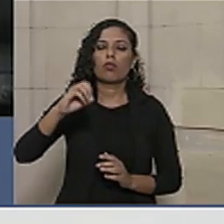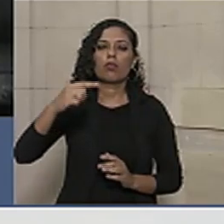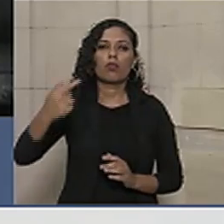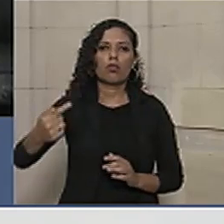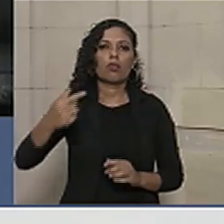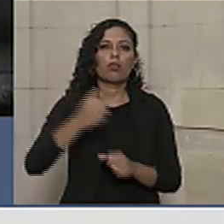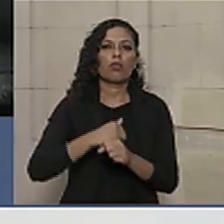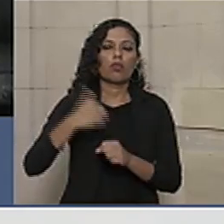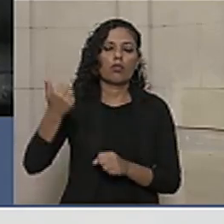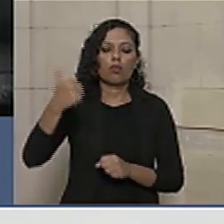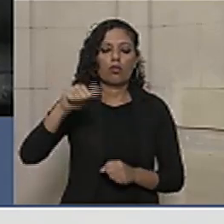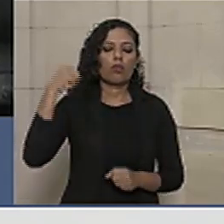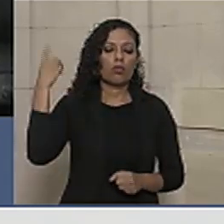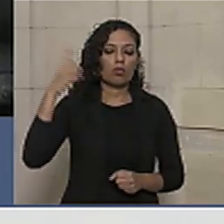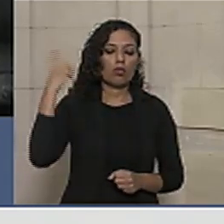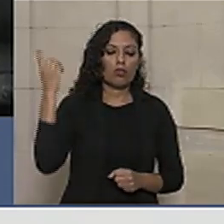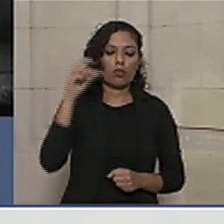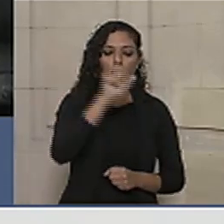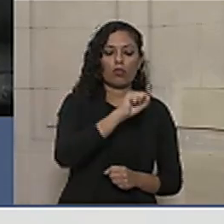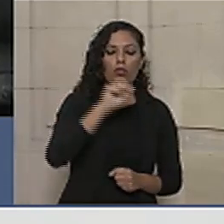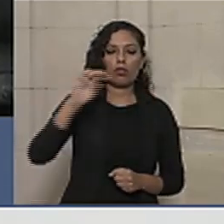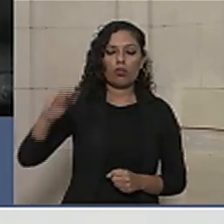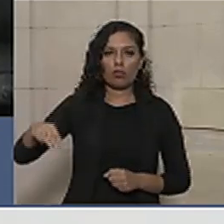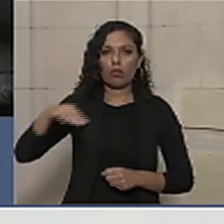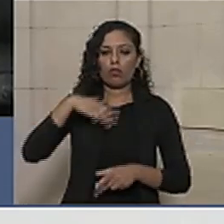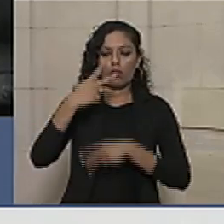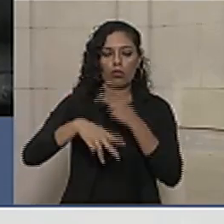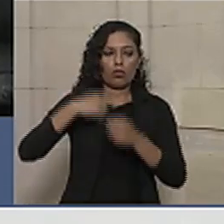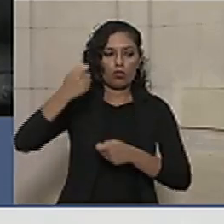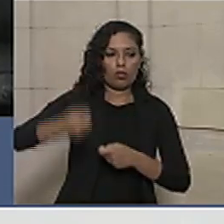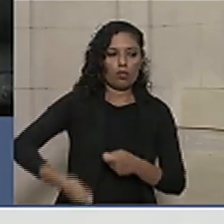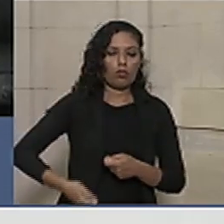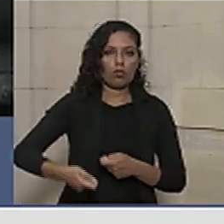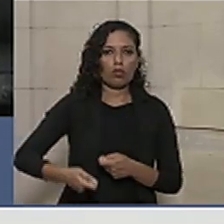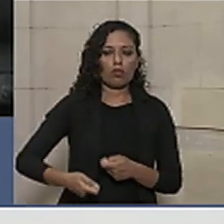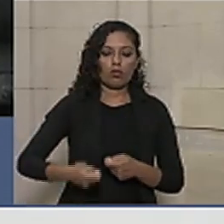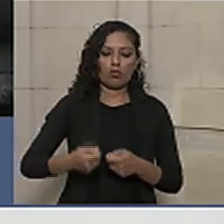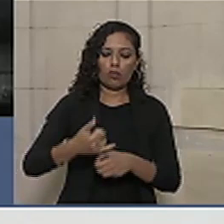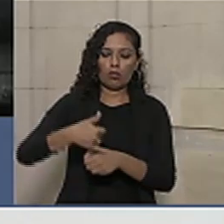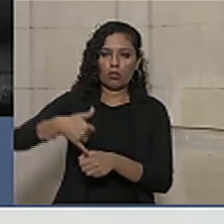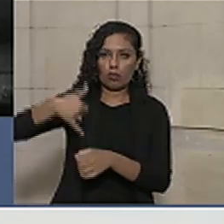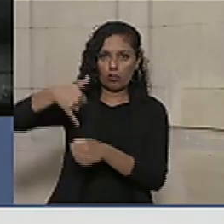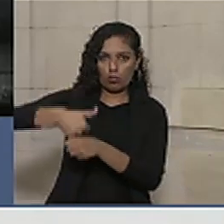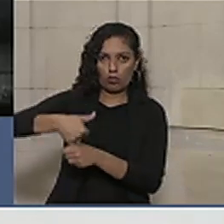autoriza o deputado Samuel Malafaia, dispõe sobre a obrigatoriedade dos postos de